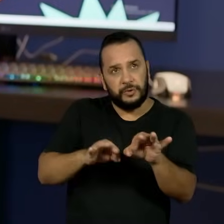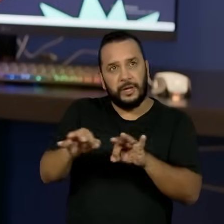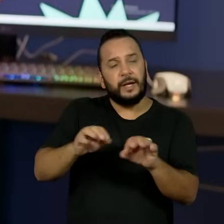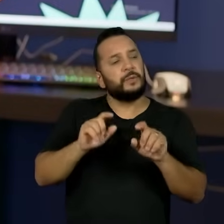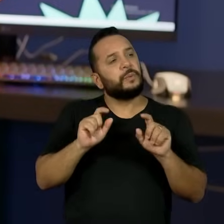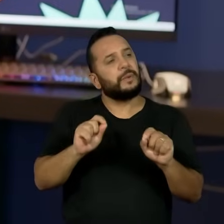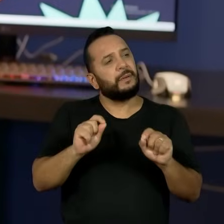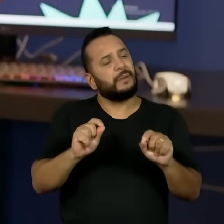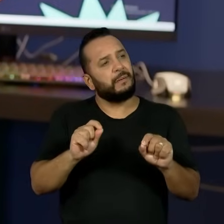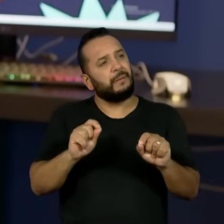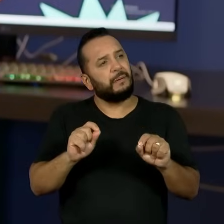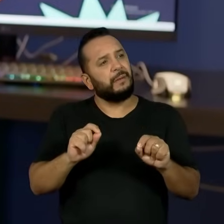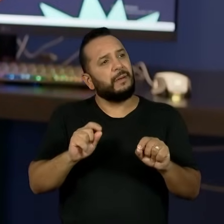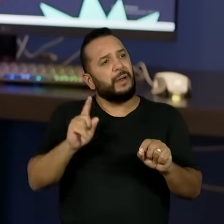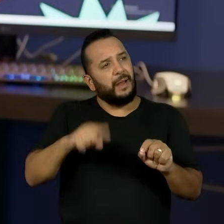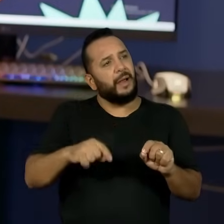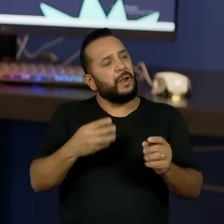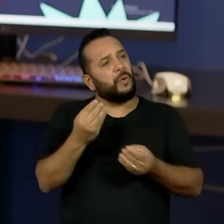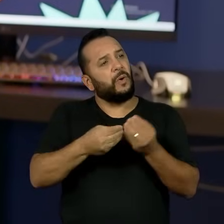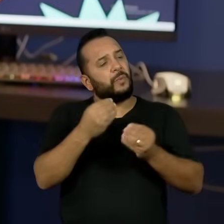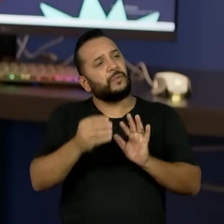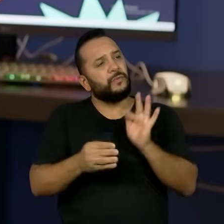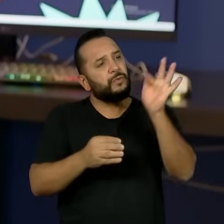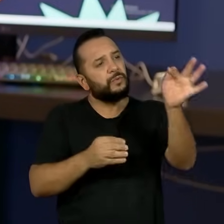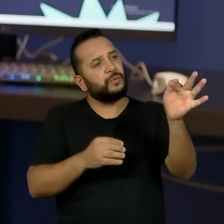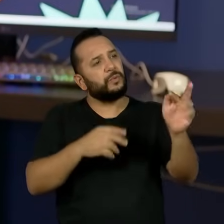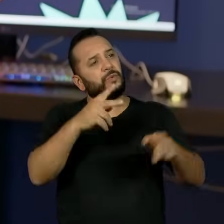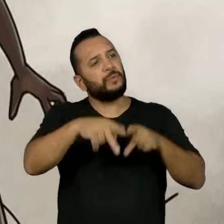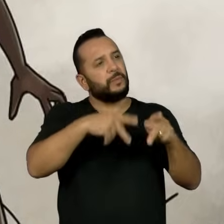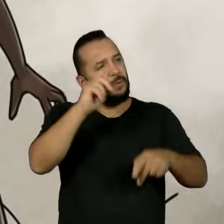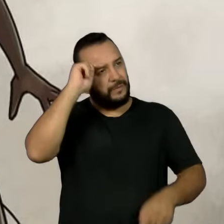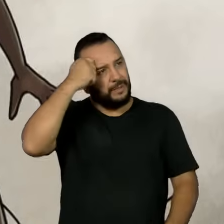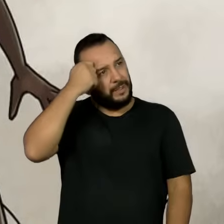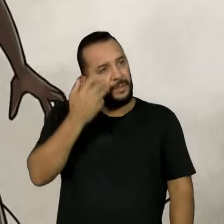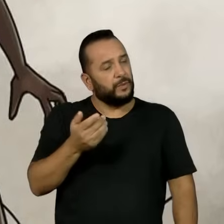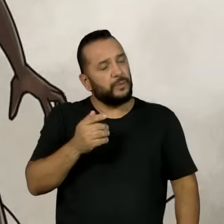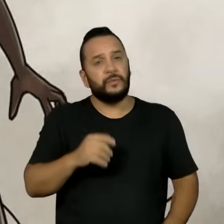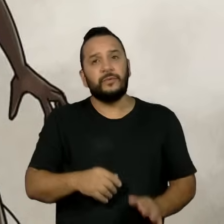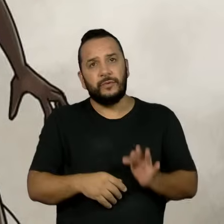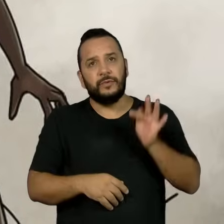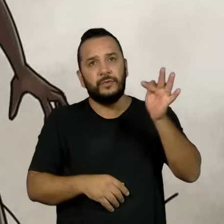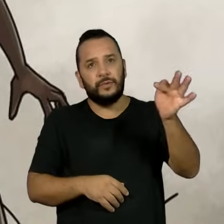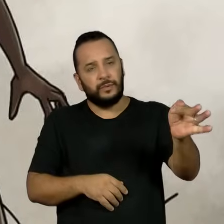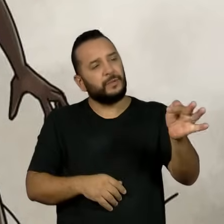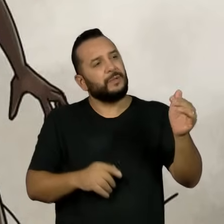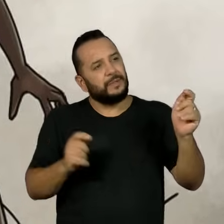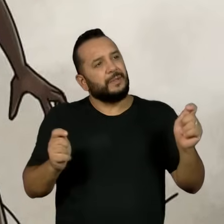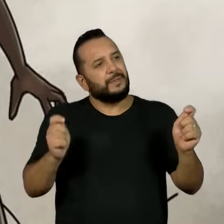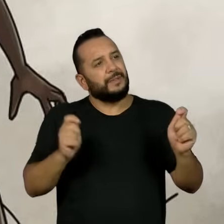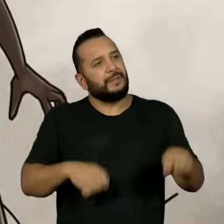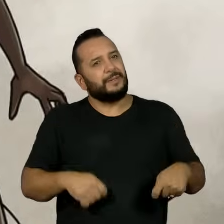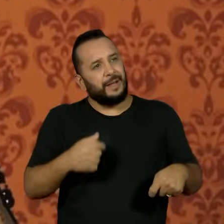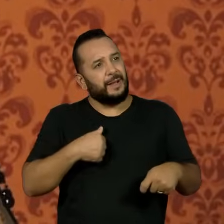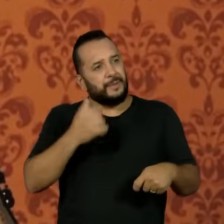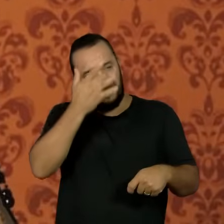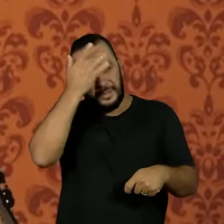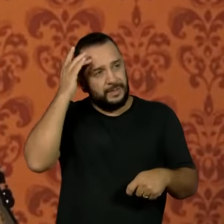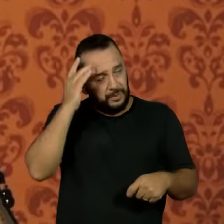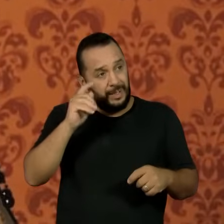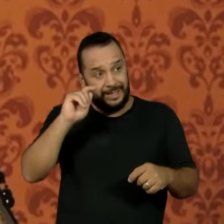sobre o futuro negro. Um futuro em que é possível que haja pessoas negras